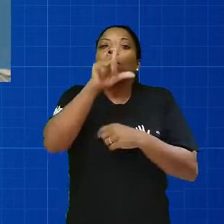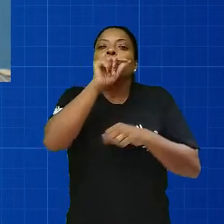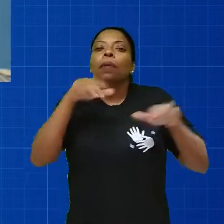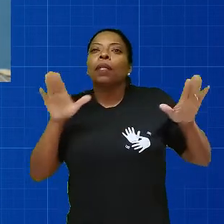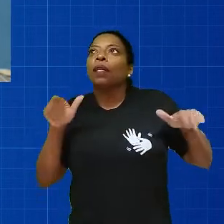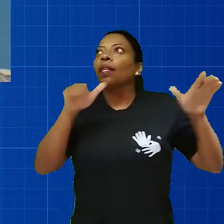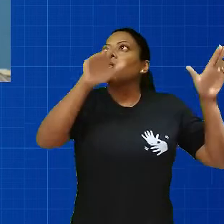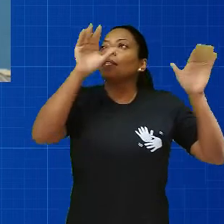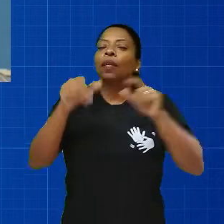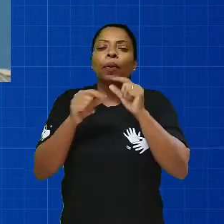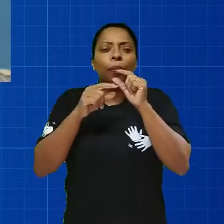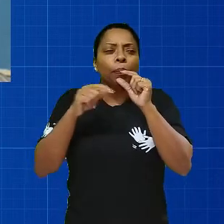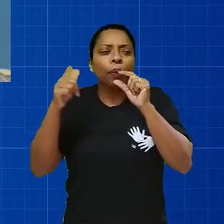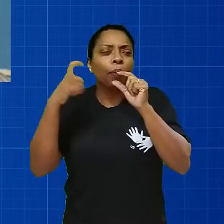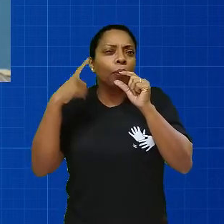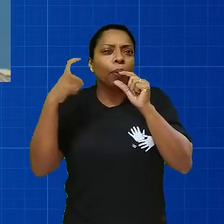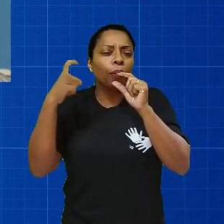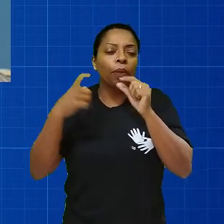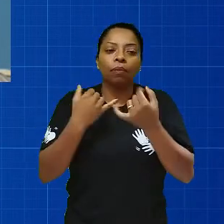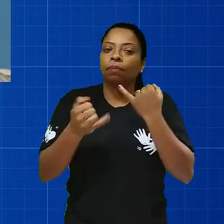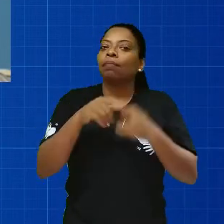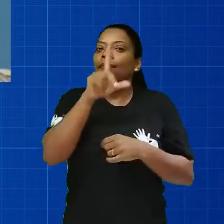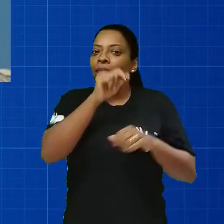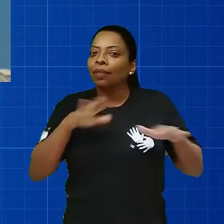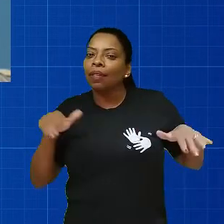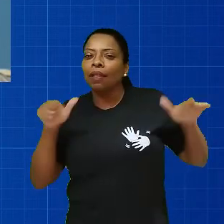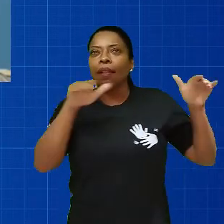imitam o som do passarinho.